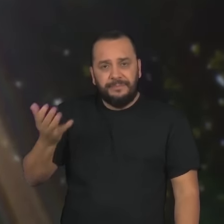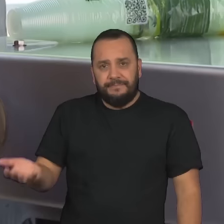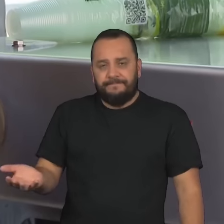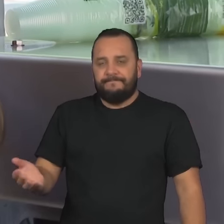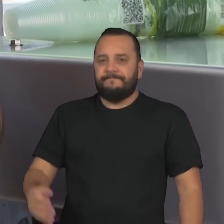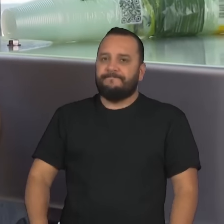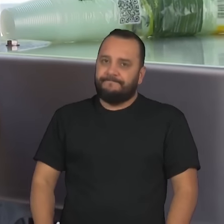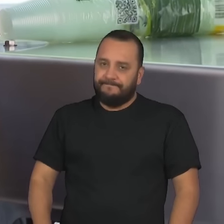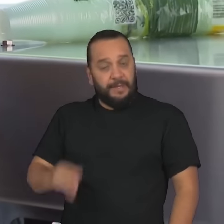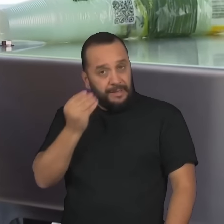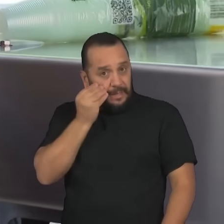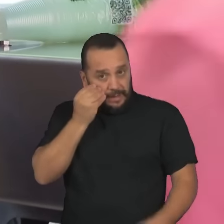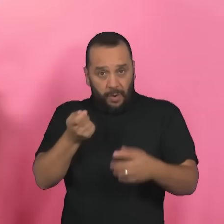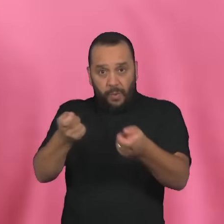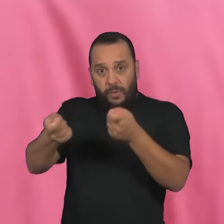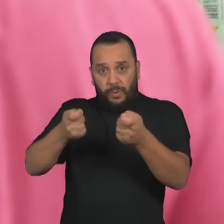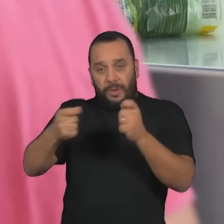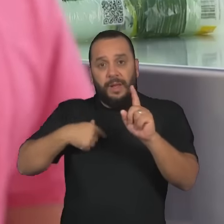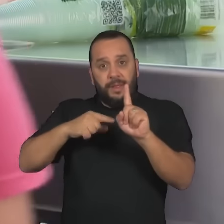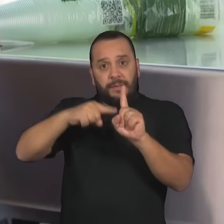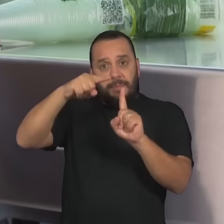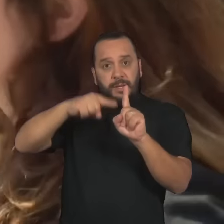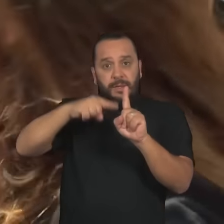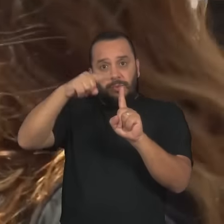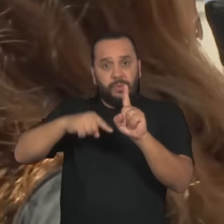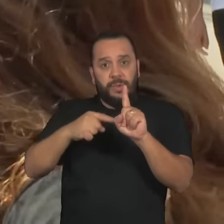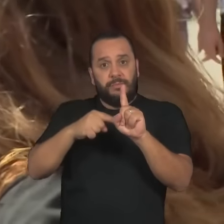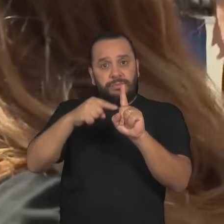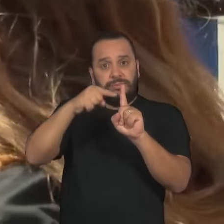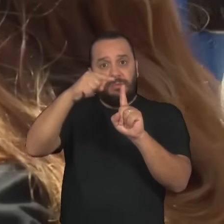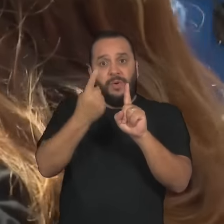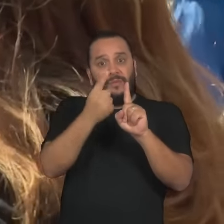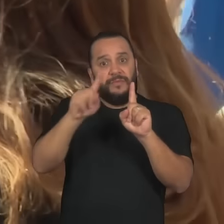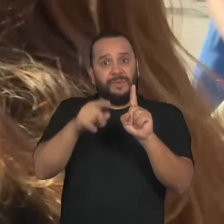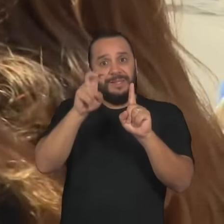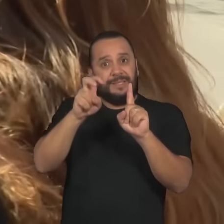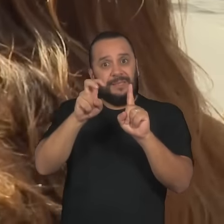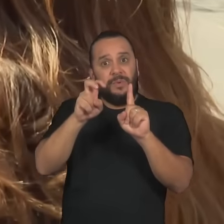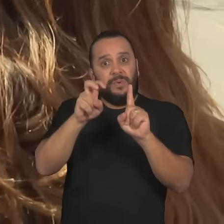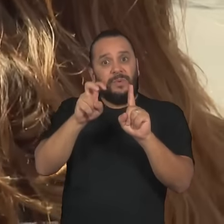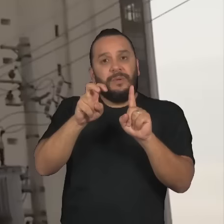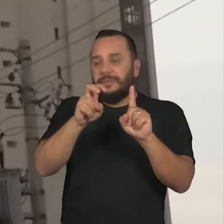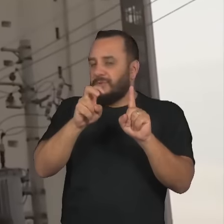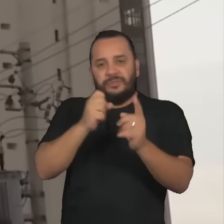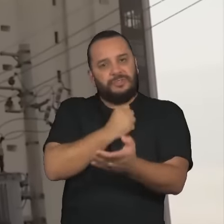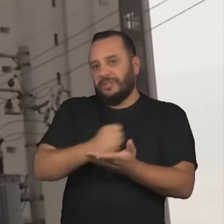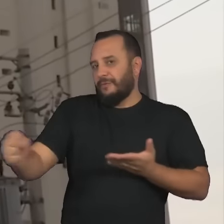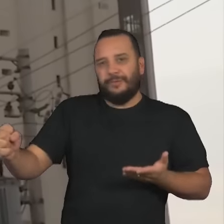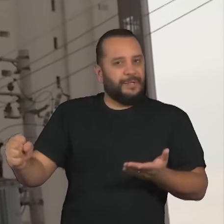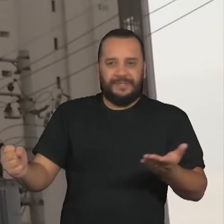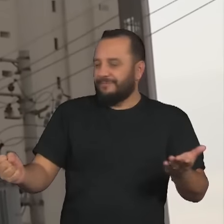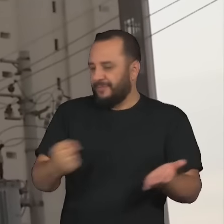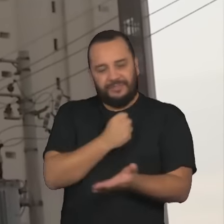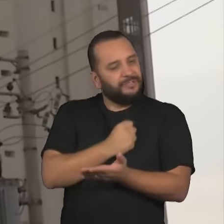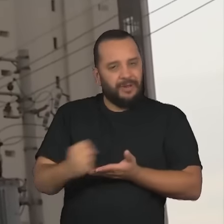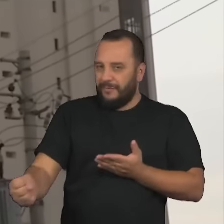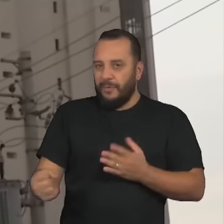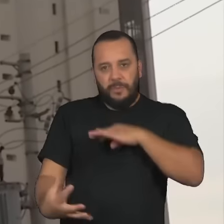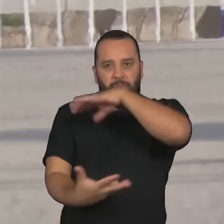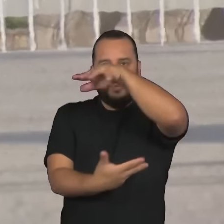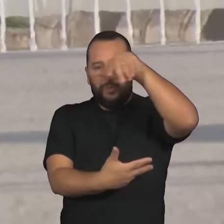conter a temperatura média do planeta em, no máximo, 1,5 graus Celsius fracassou. Em várias regiões do